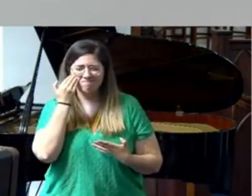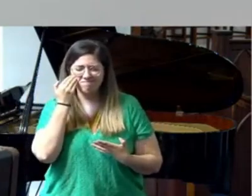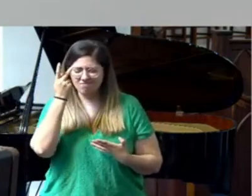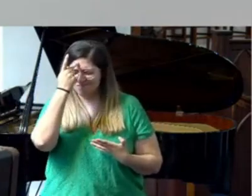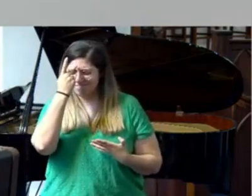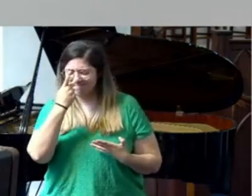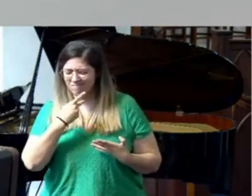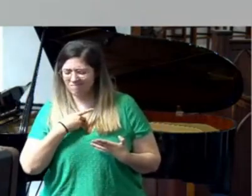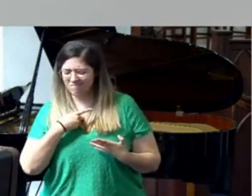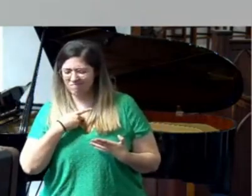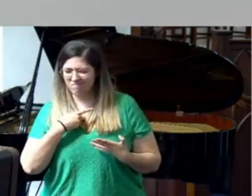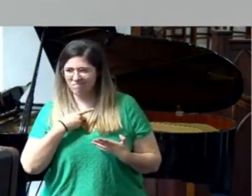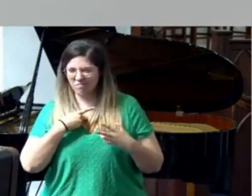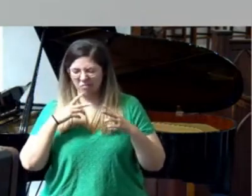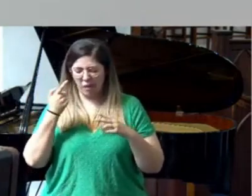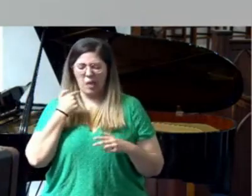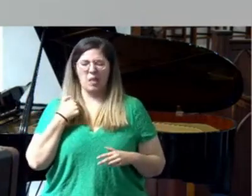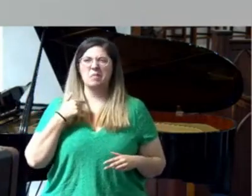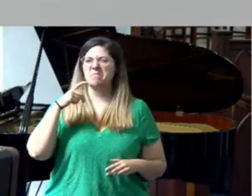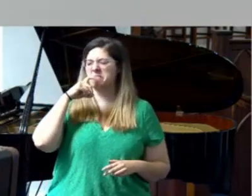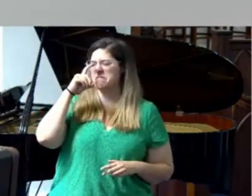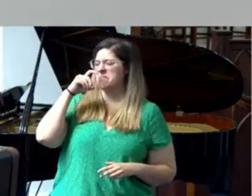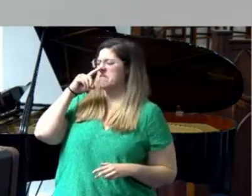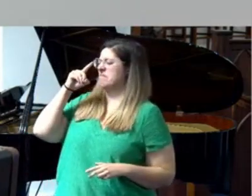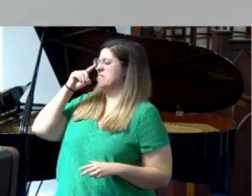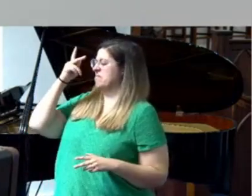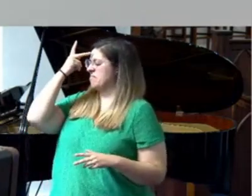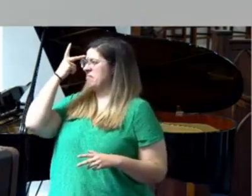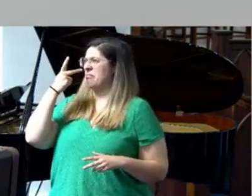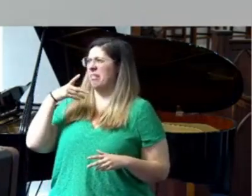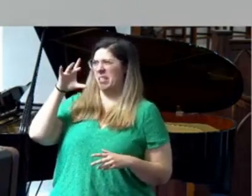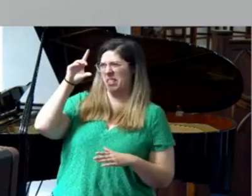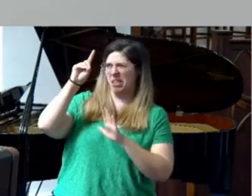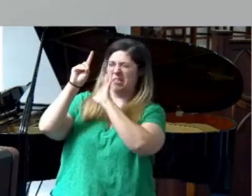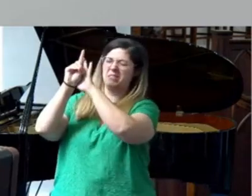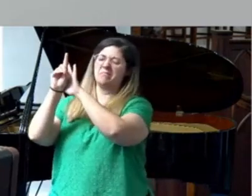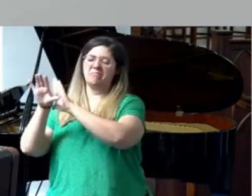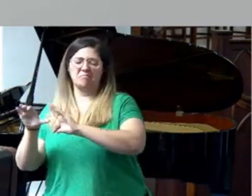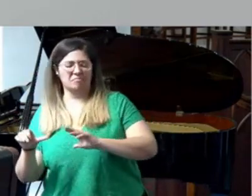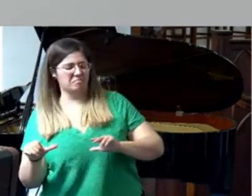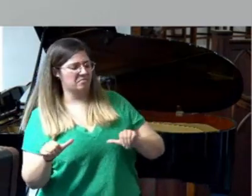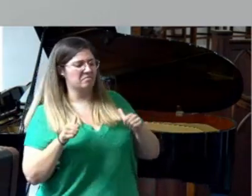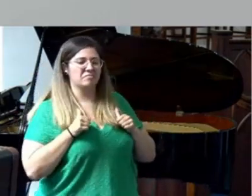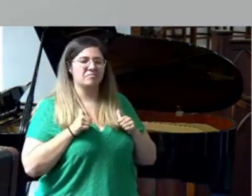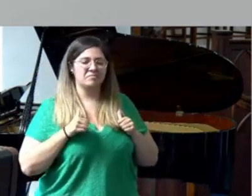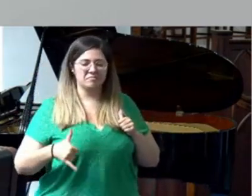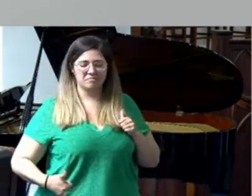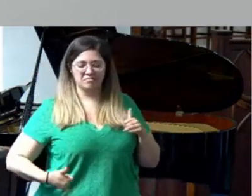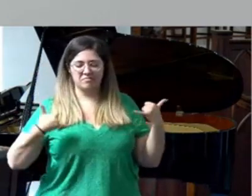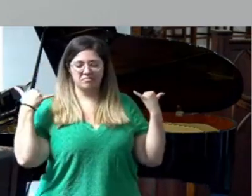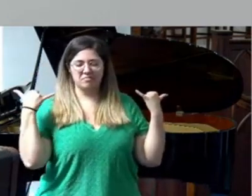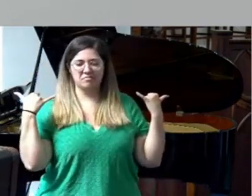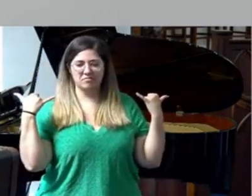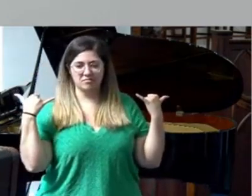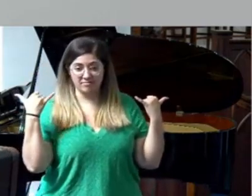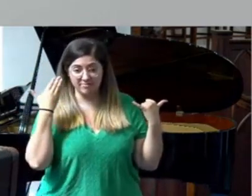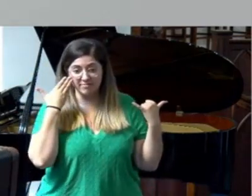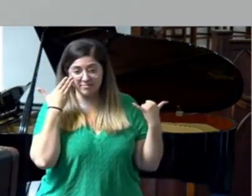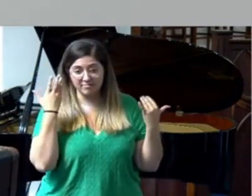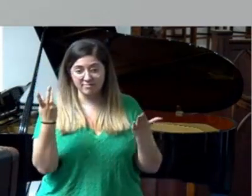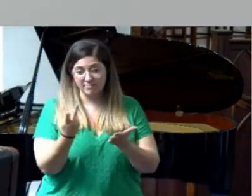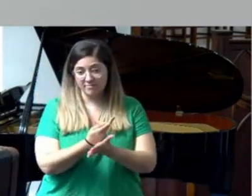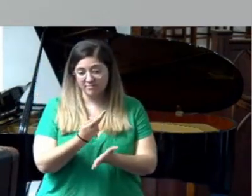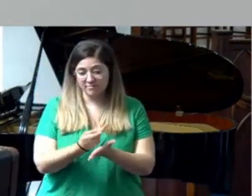seja, de não olhar para Deus, a autossuficiência que nos leva a não contemplar e esperar que Deus conduza a nossa vida, nos